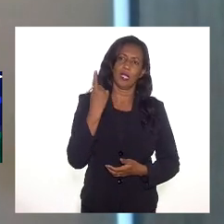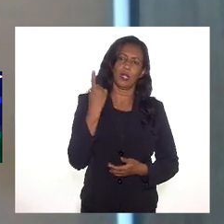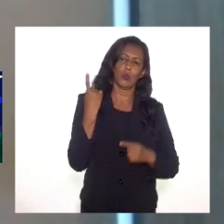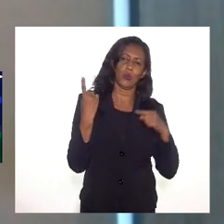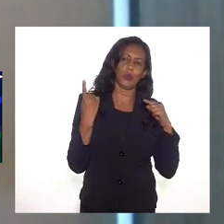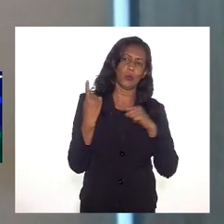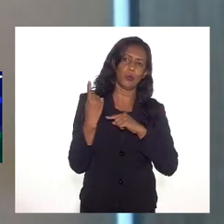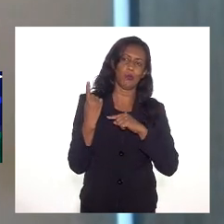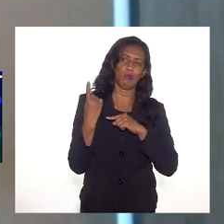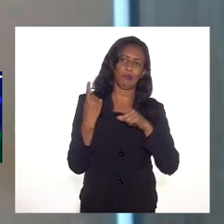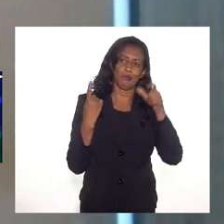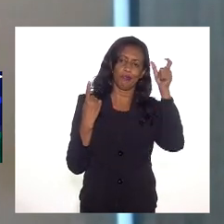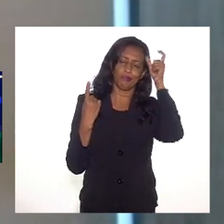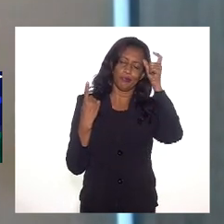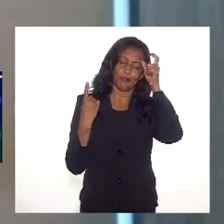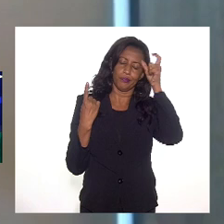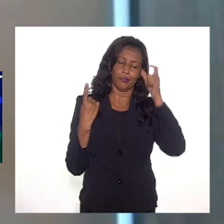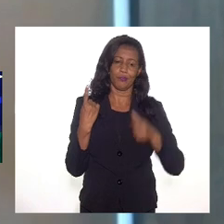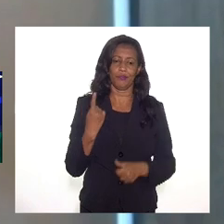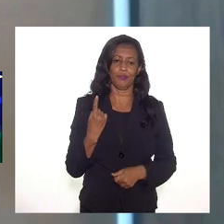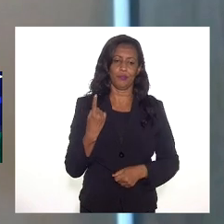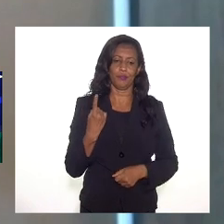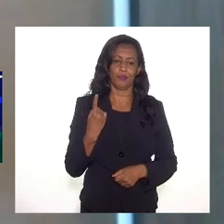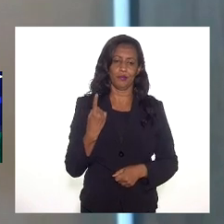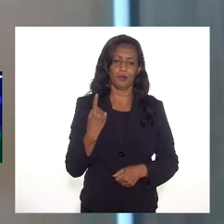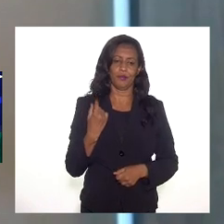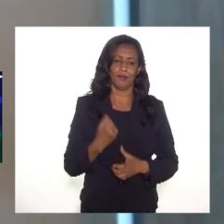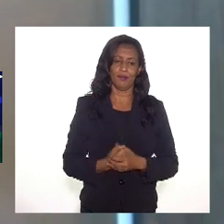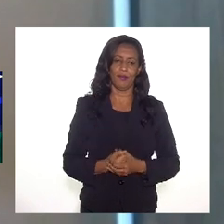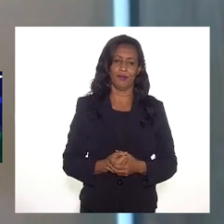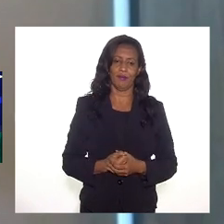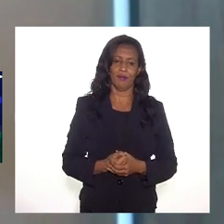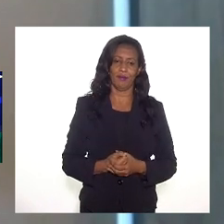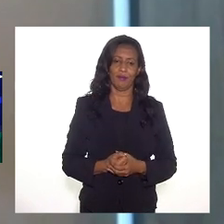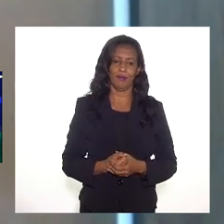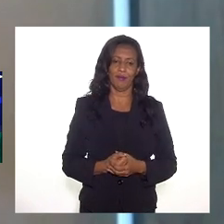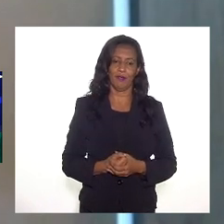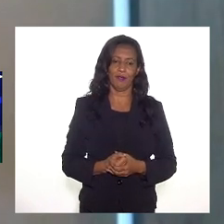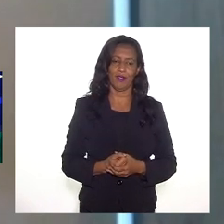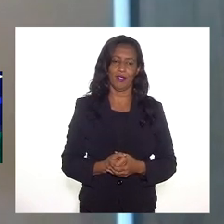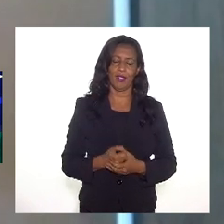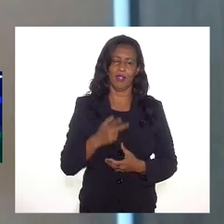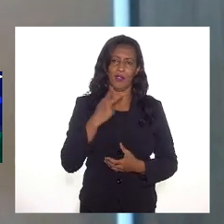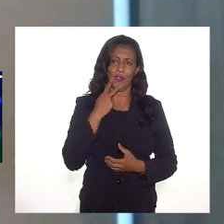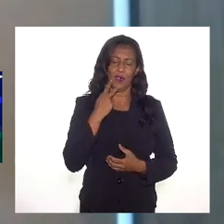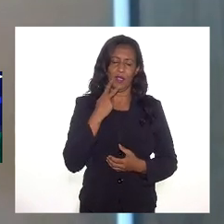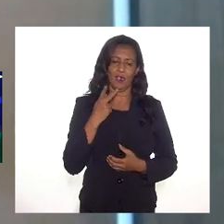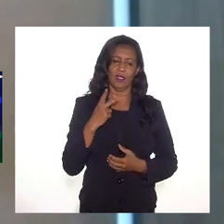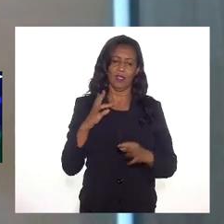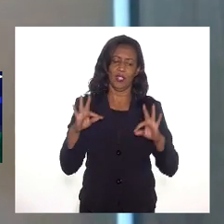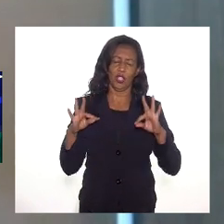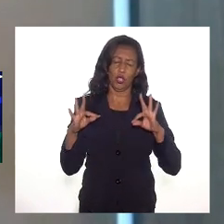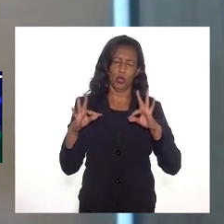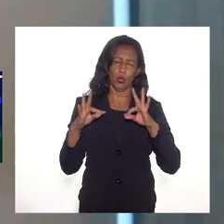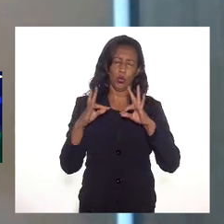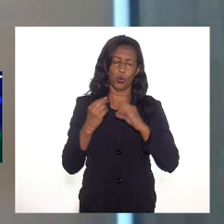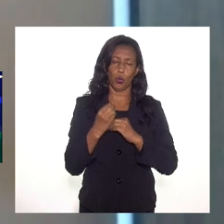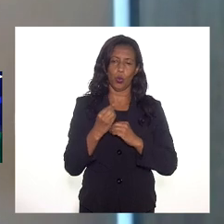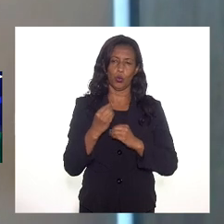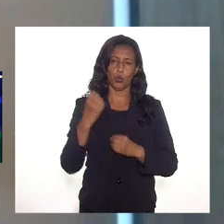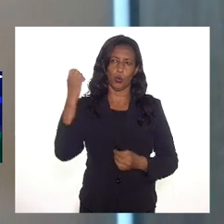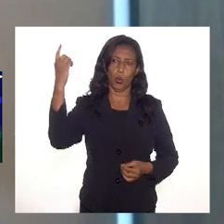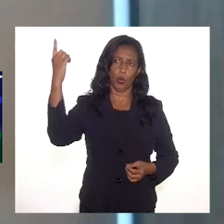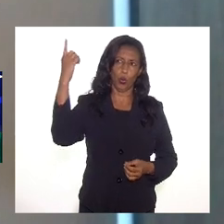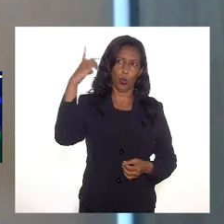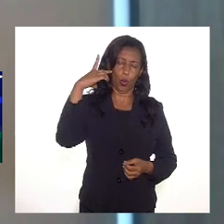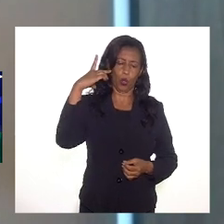concepção é o diabo e dizer que de todos e de todos os dons